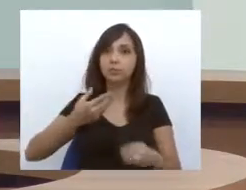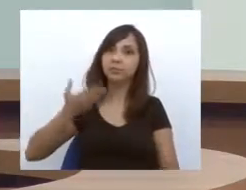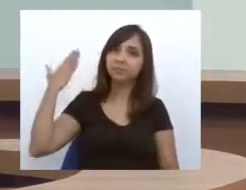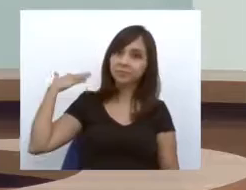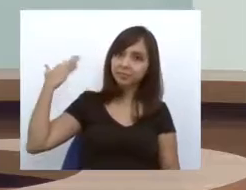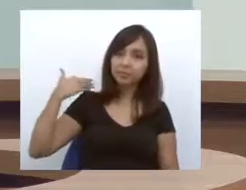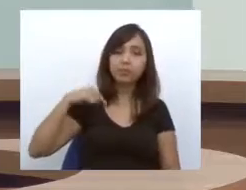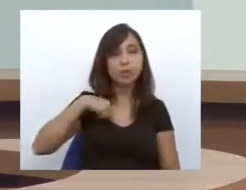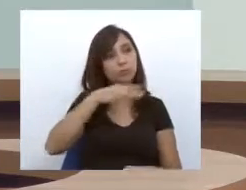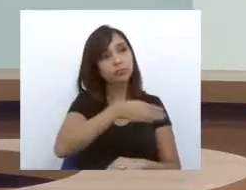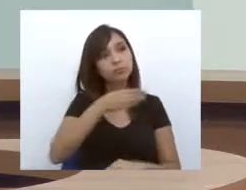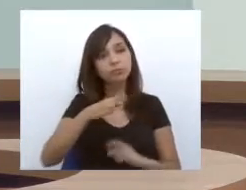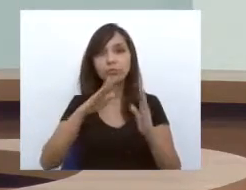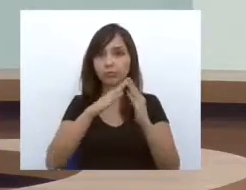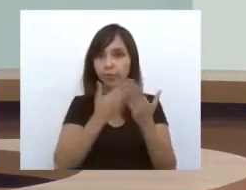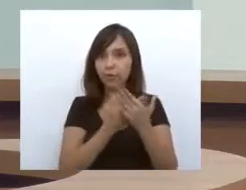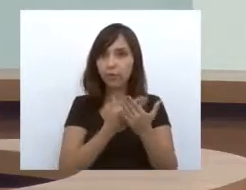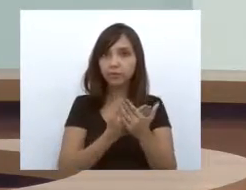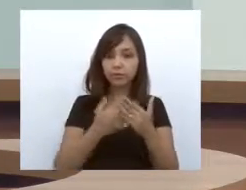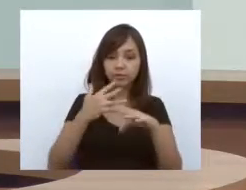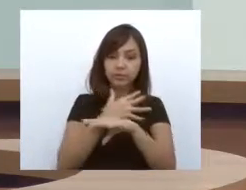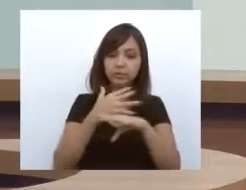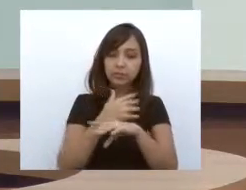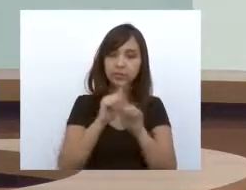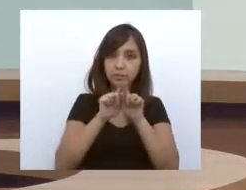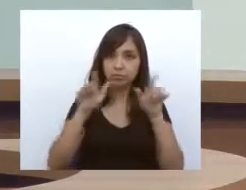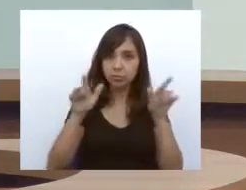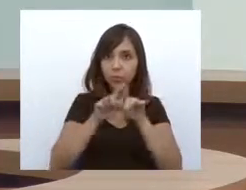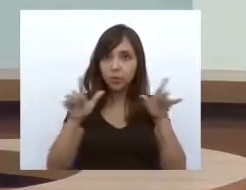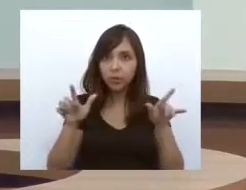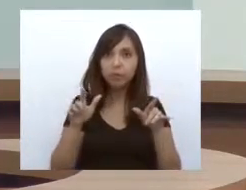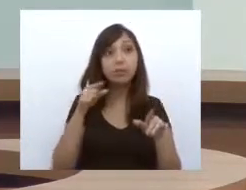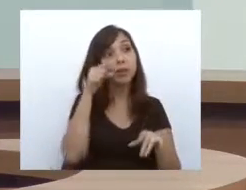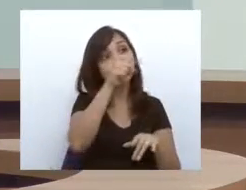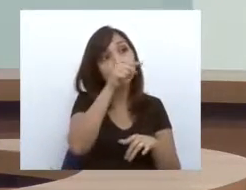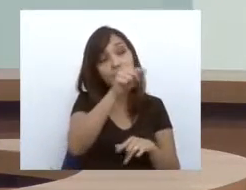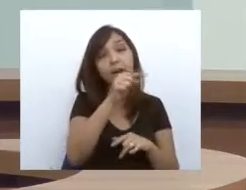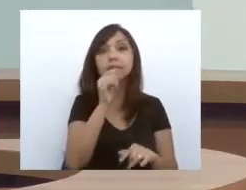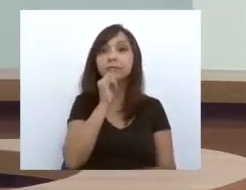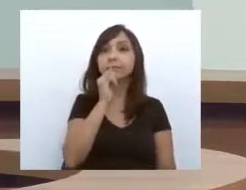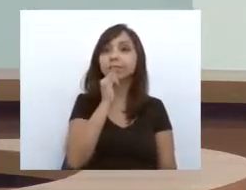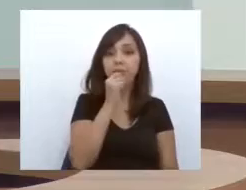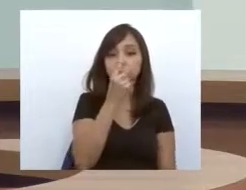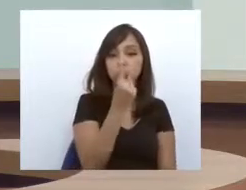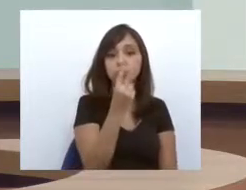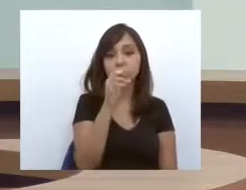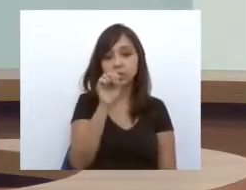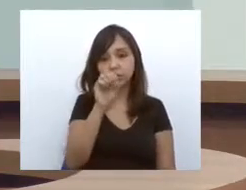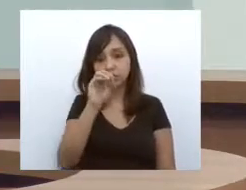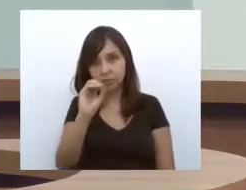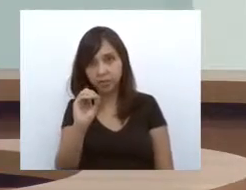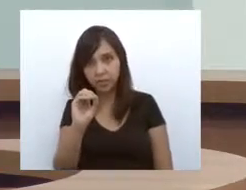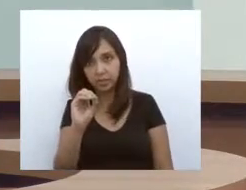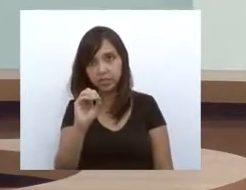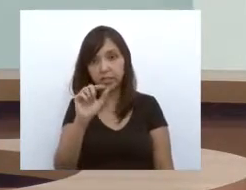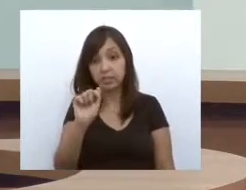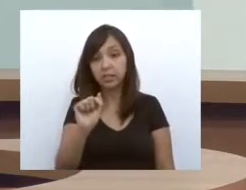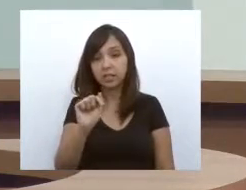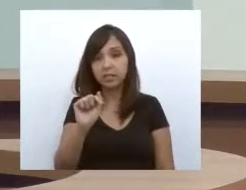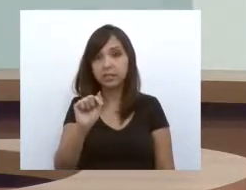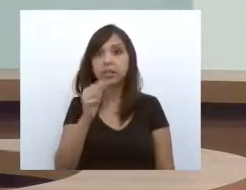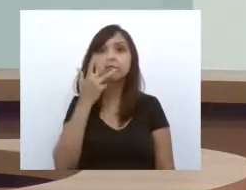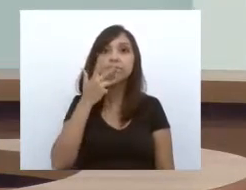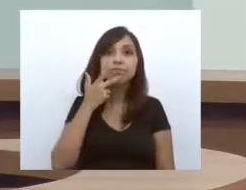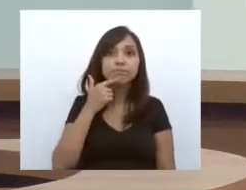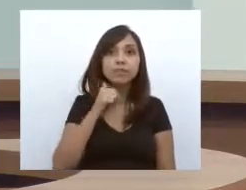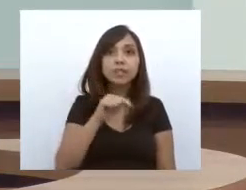recentemente em algumas escolas aqui da cidade de Guarulhos, presidente, e lá tem, por exemplo, 287, se me falha a memória,